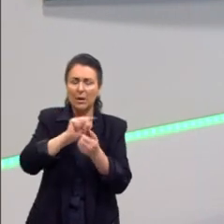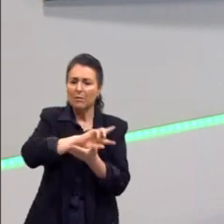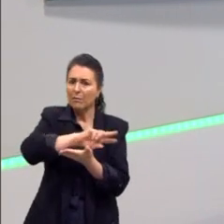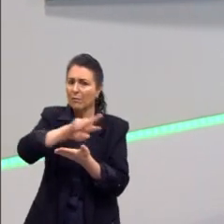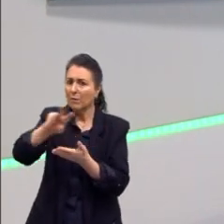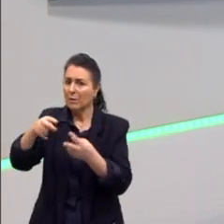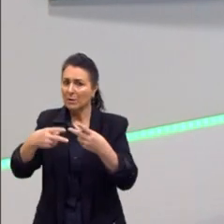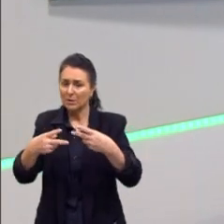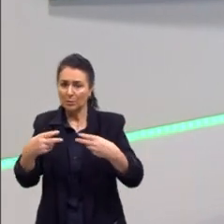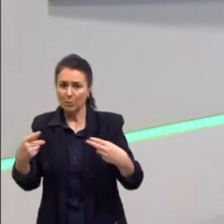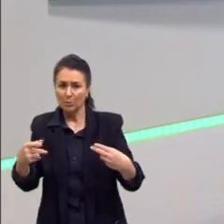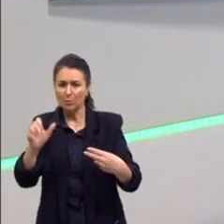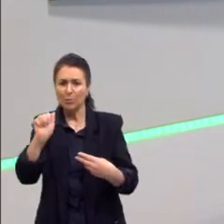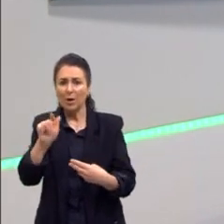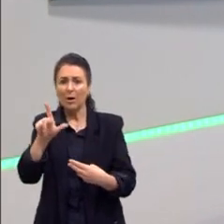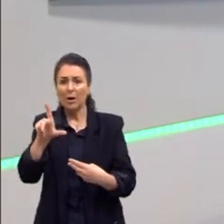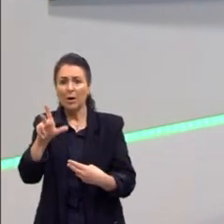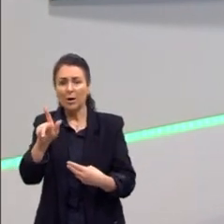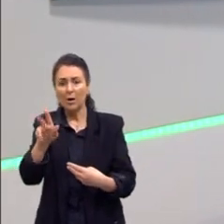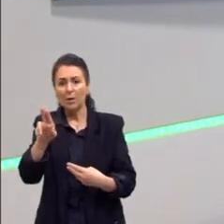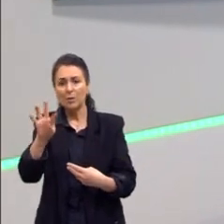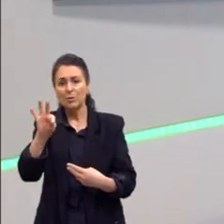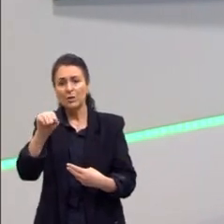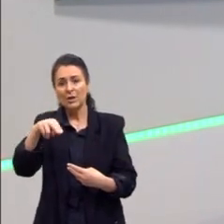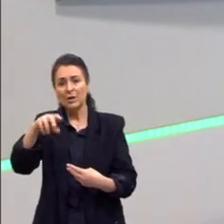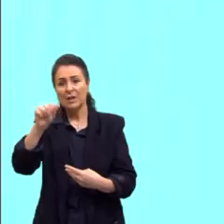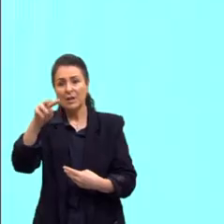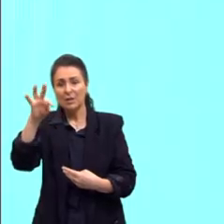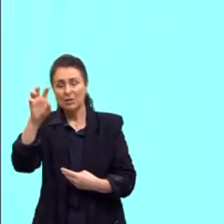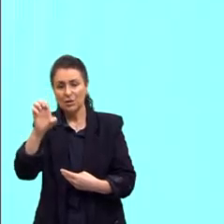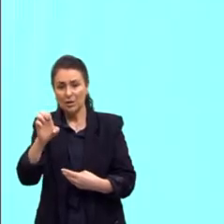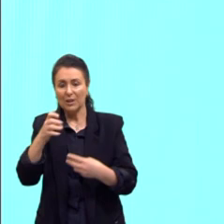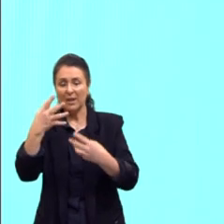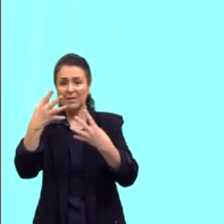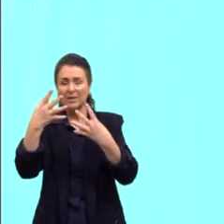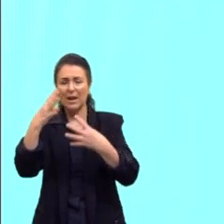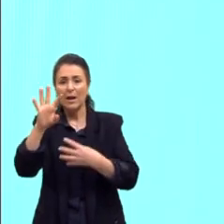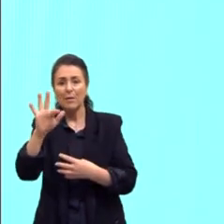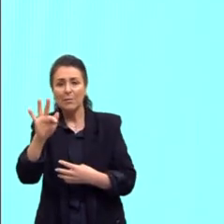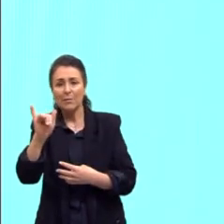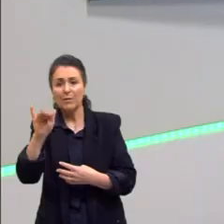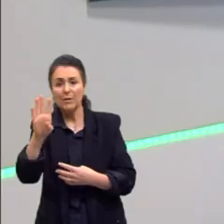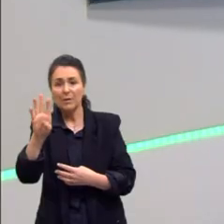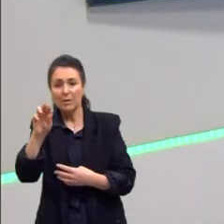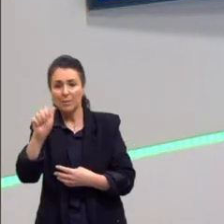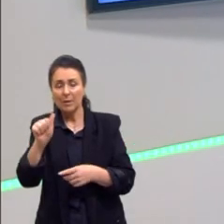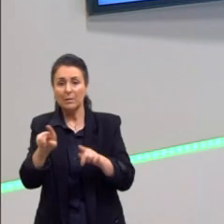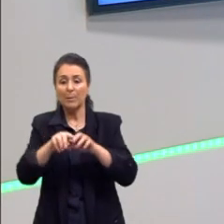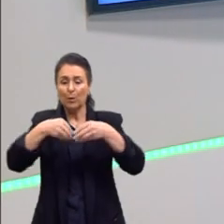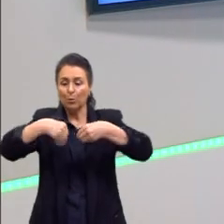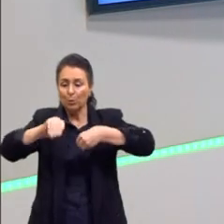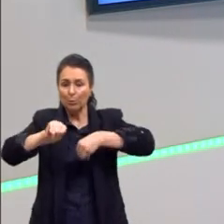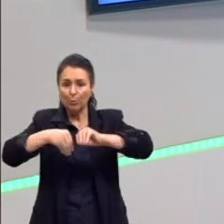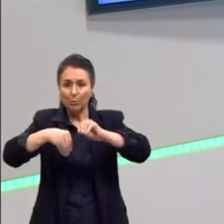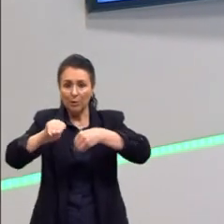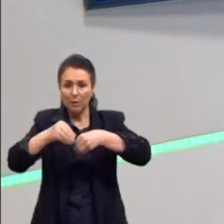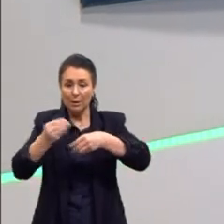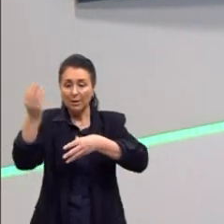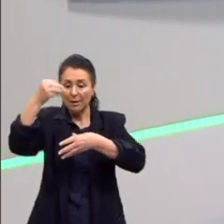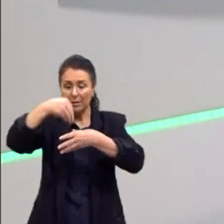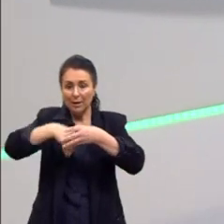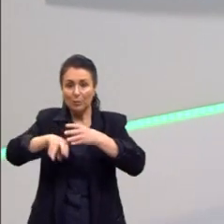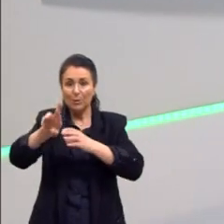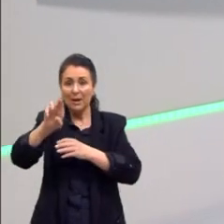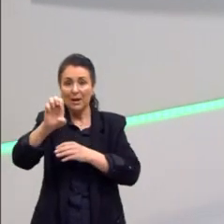faz parte aí como aglutinante dedos das nossas fibras na indústria de plástico de resina né tanto que ele faz parte da composição da